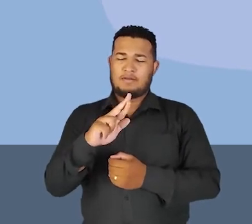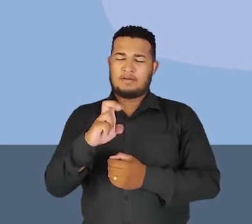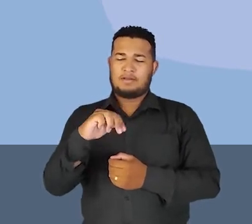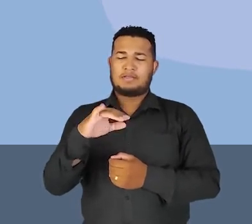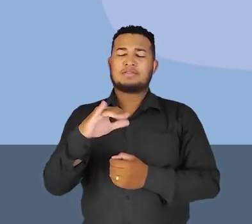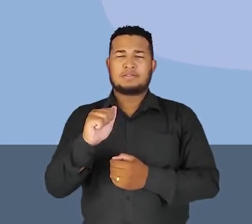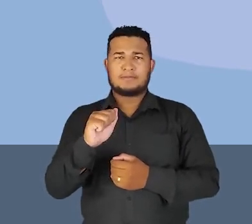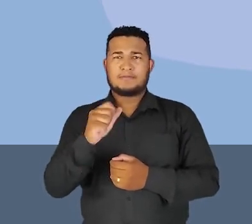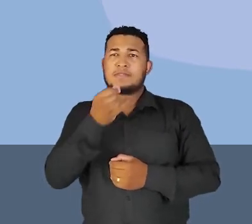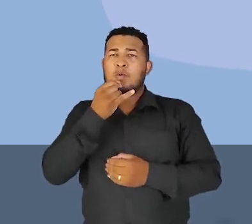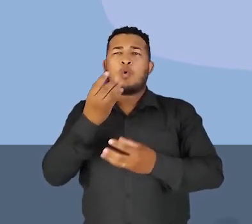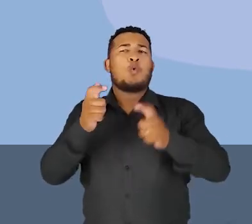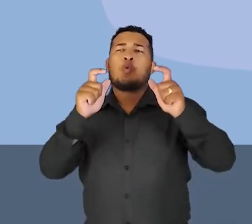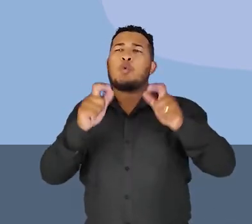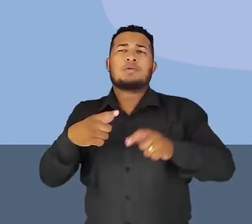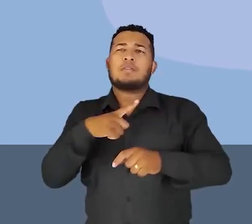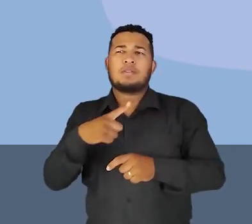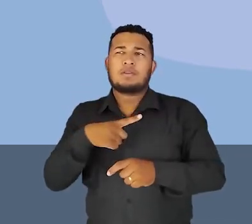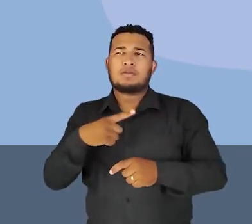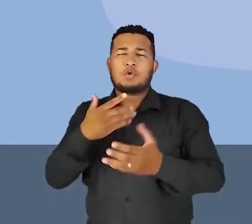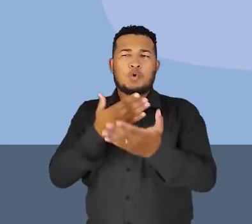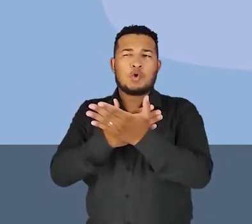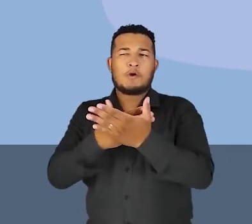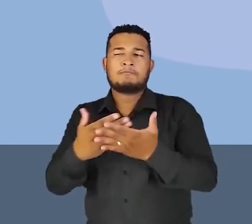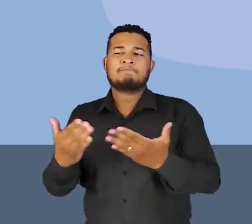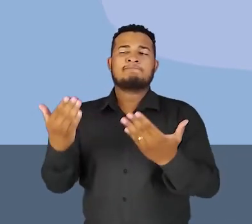onde passava essa bolinha. Ele começou a polir